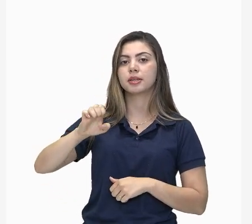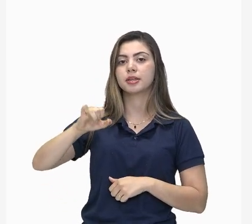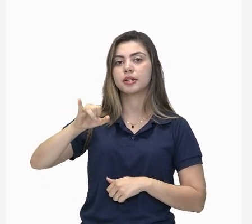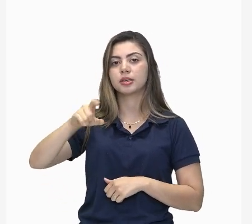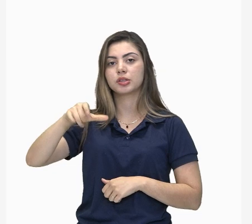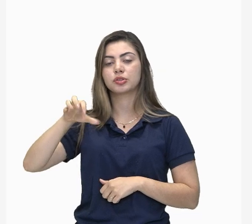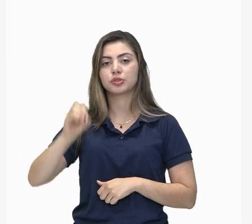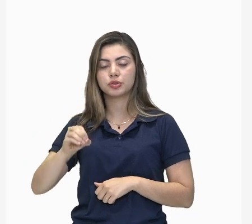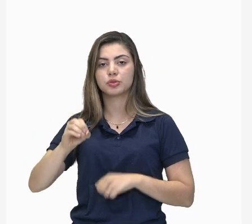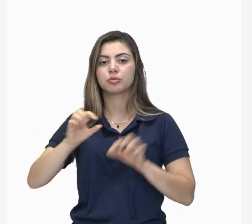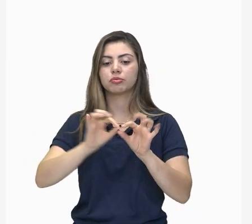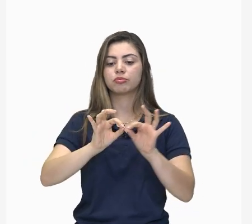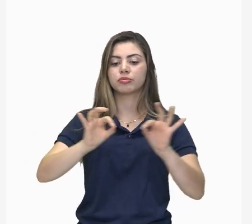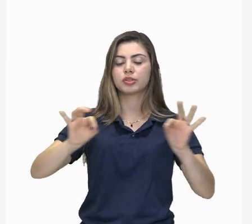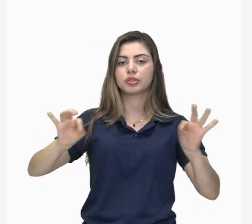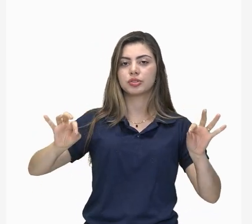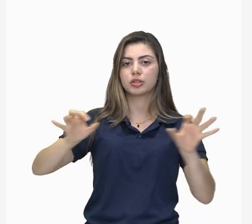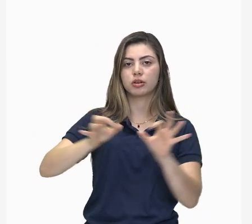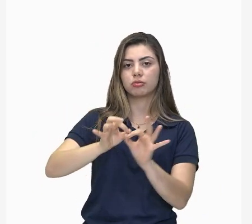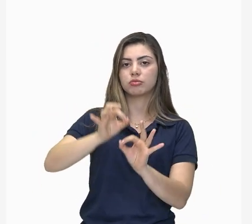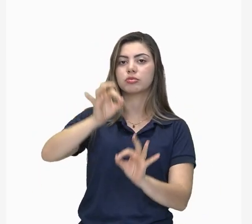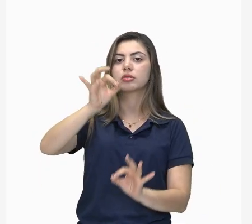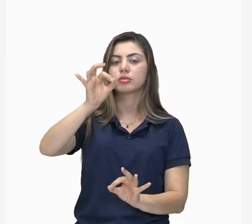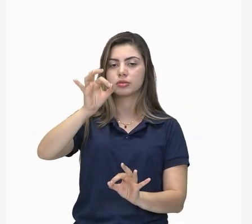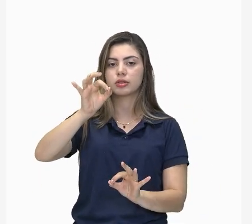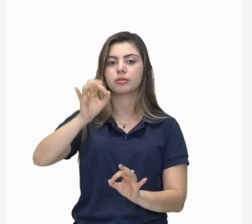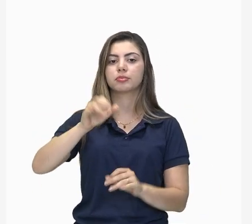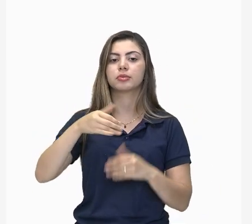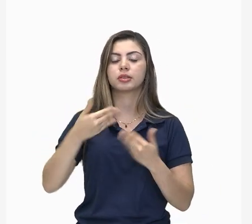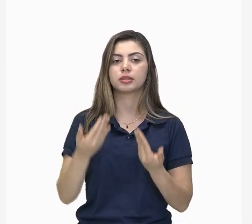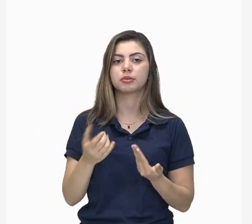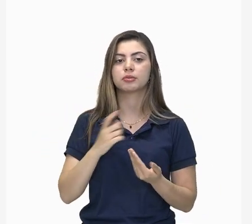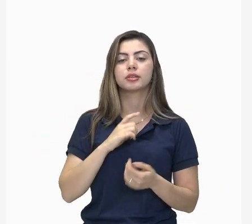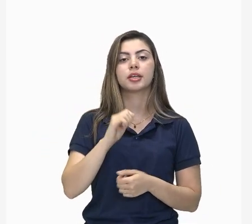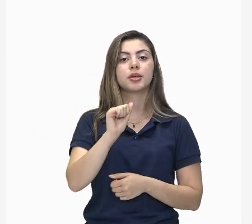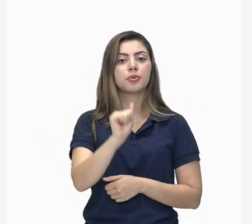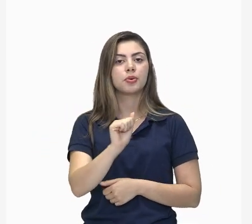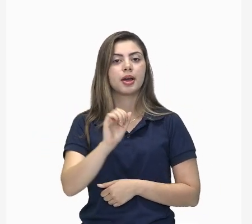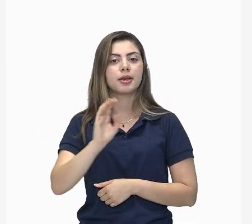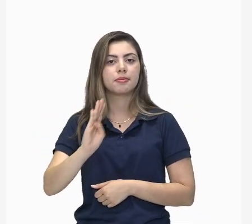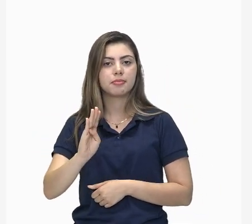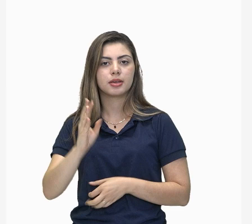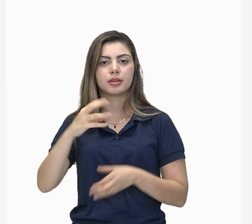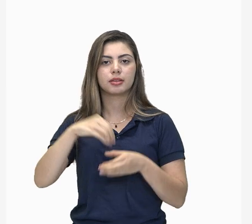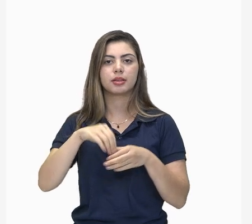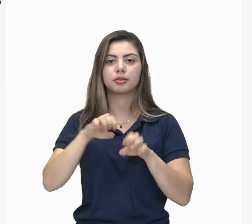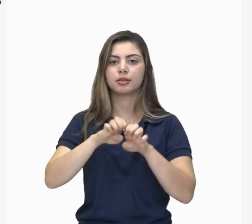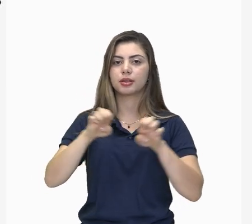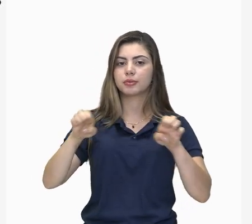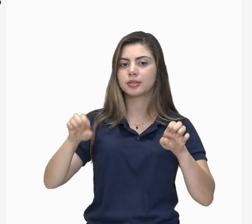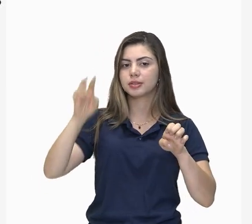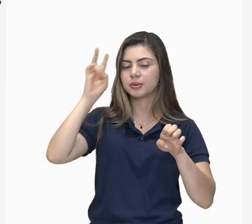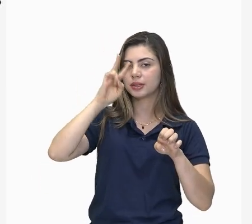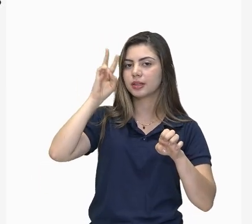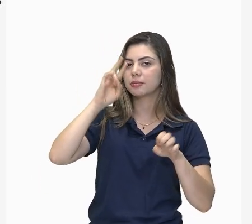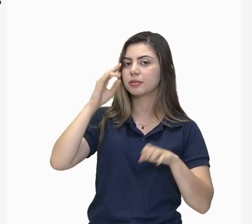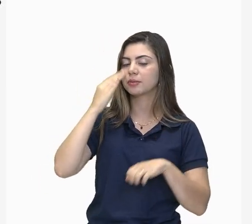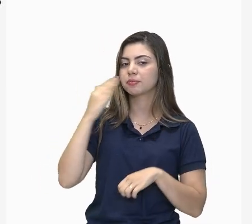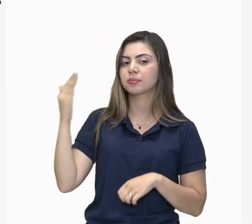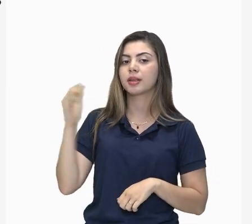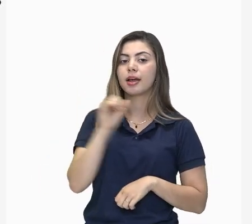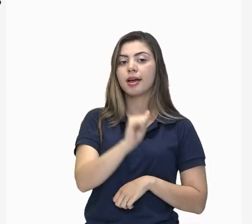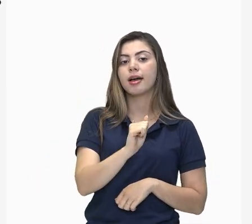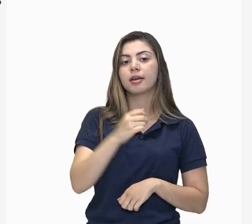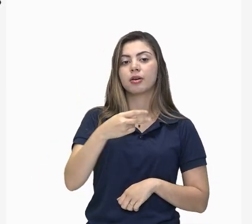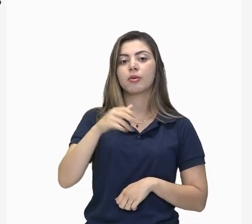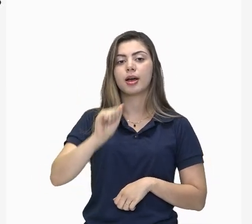quanto o semi-eixo horizontal. Esse A e B que nós apresentamos na fórmula, vamos mostrar a fórmula aí. A igual a vezes B